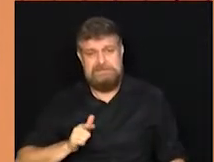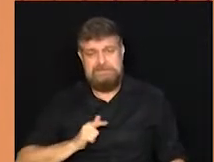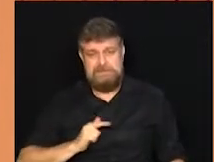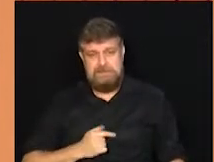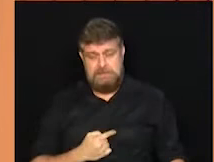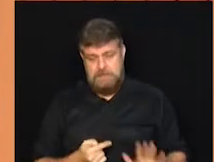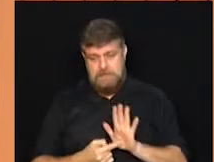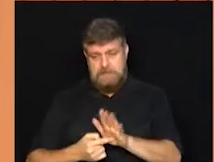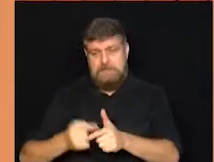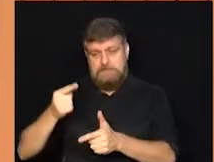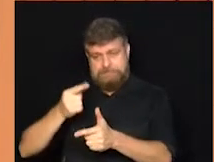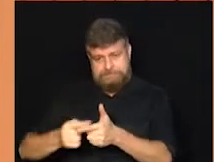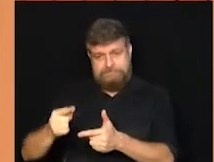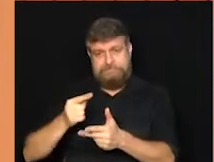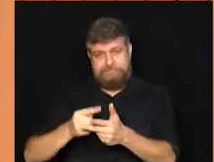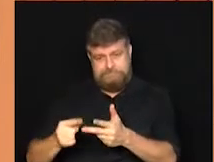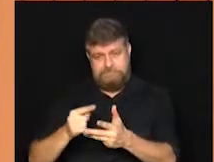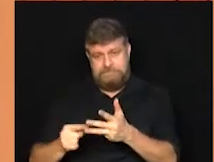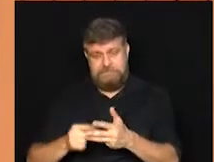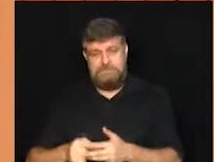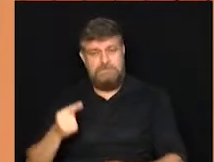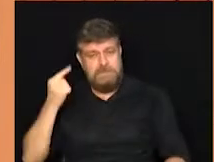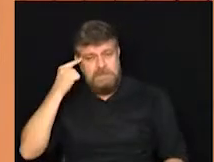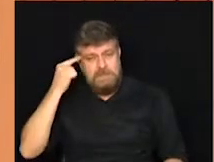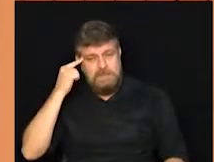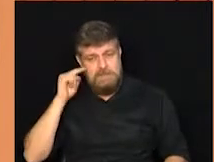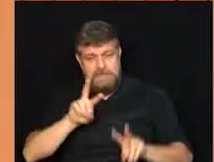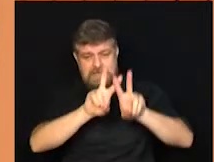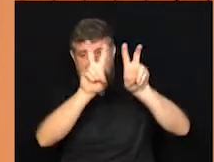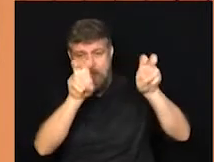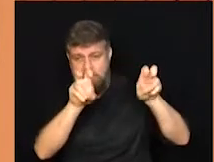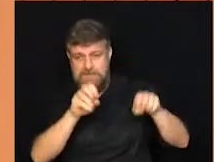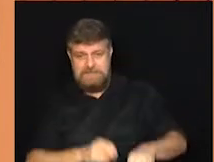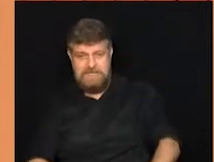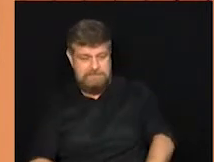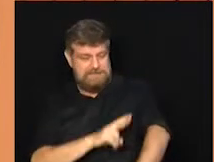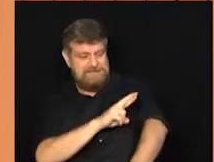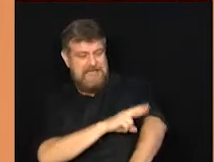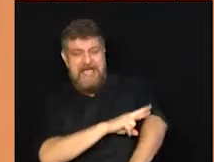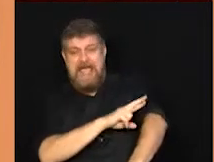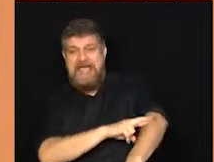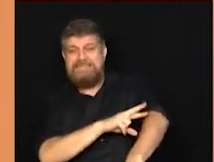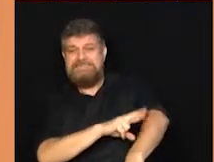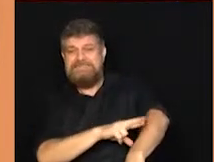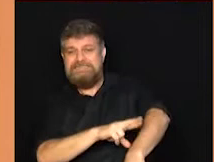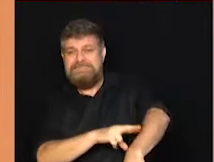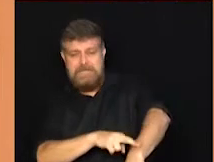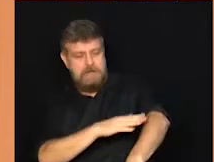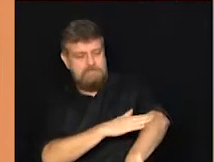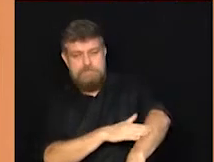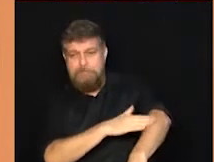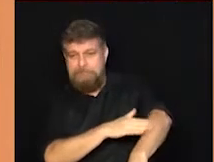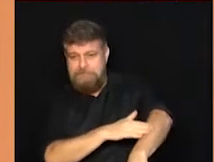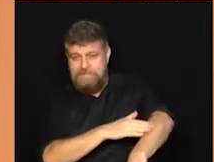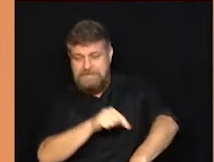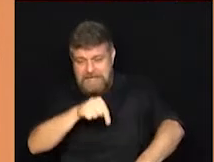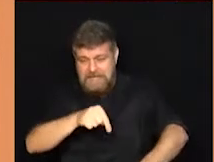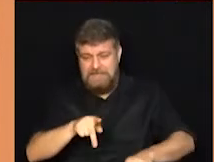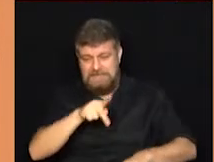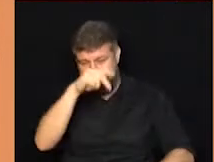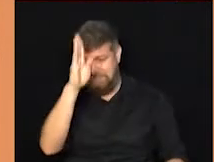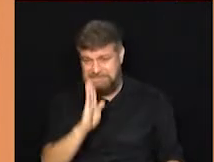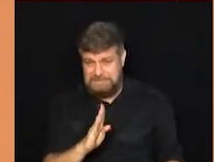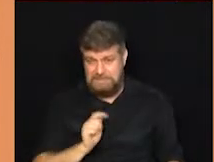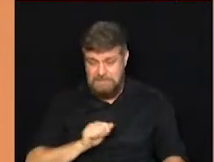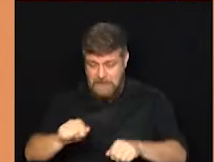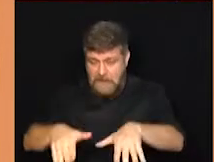os problemas que a gente tem quando a gente fala na questão racial no Brasil, a gente ter essa audiência pública justamente para discutir